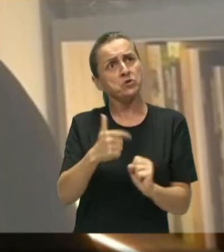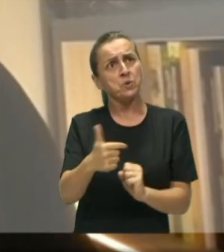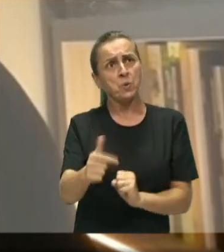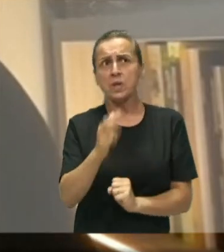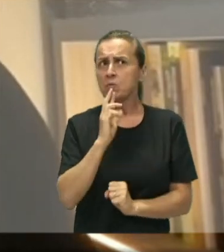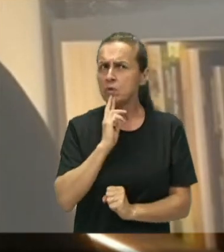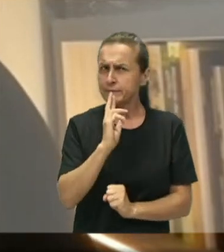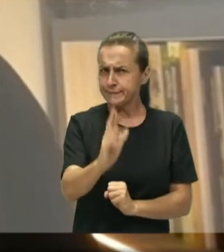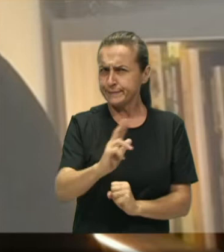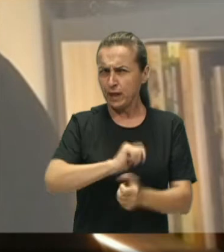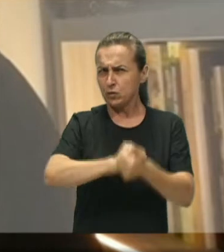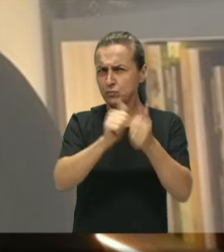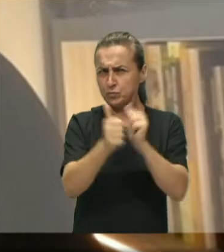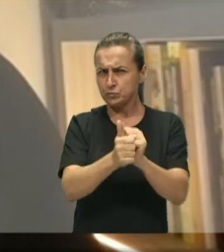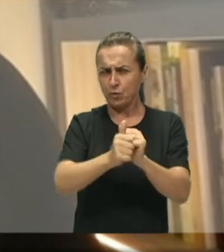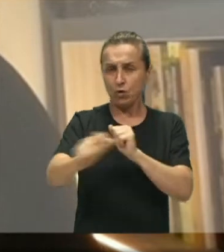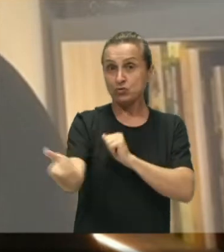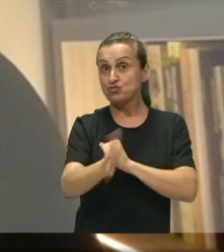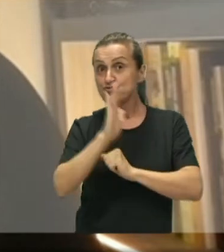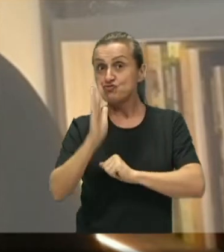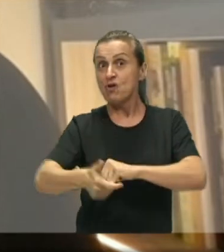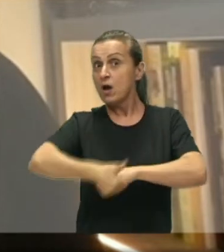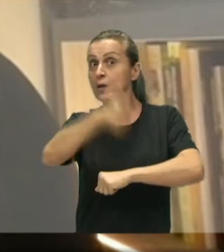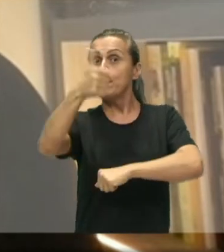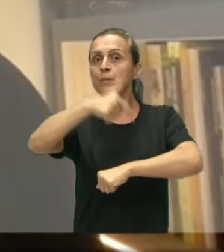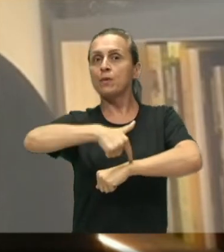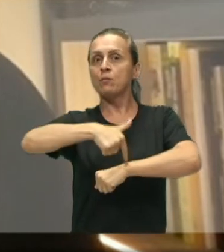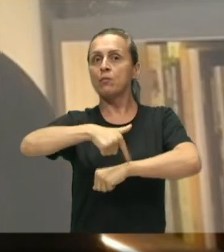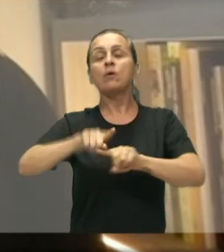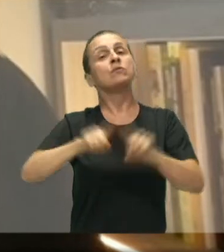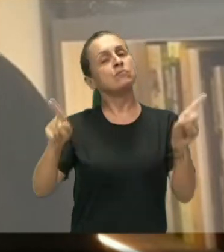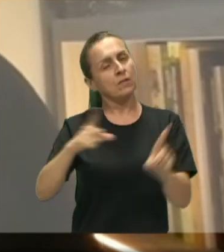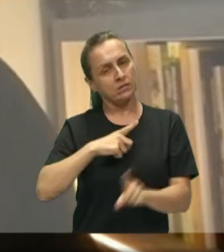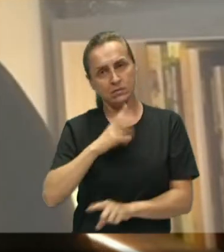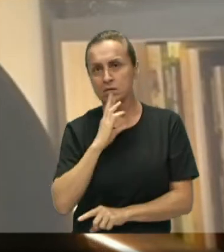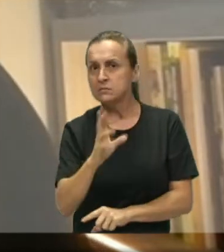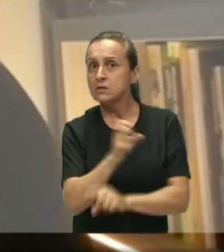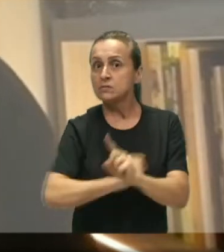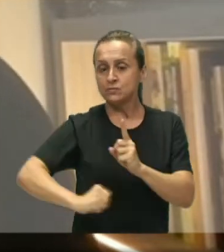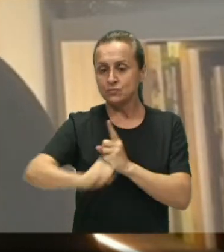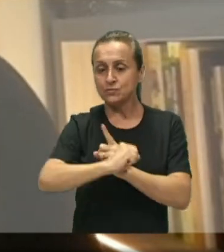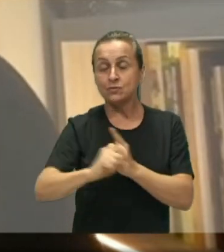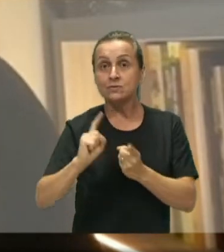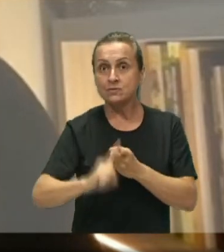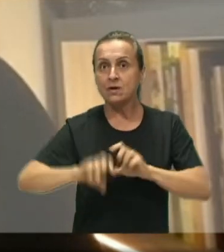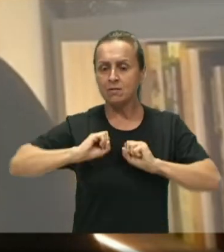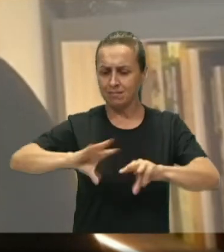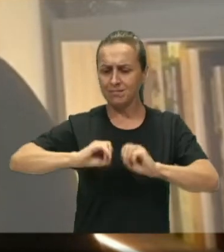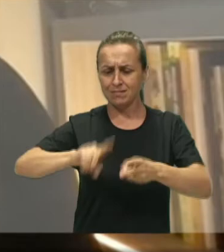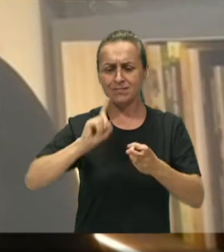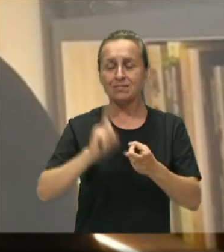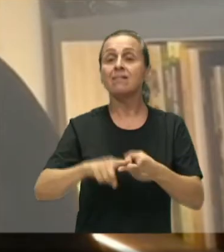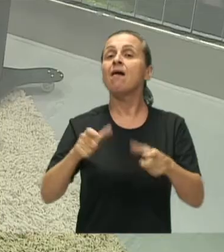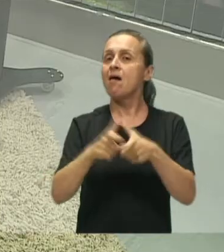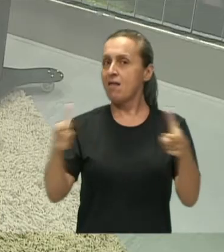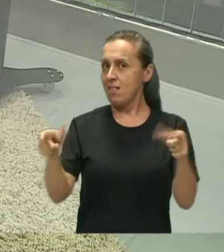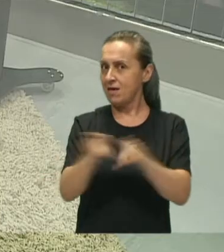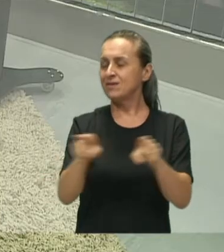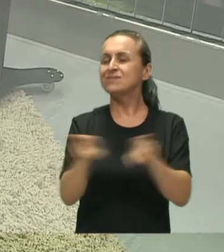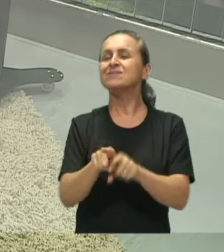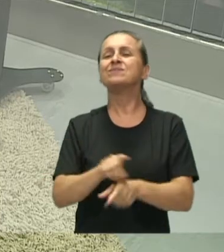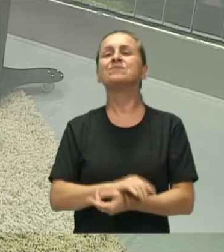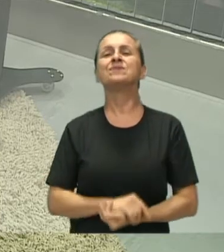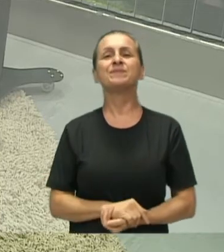esportivo do primeiro momento mas ela tem o resultado social e o canal muito grande no médio e no longo prazo